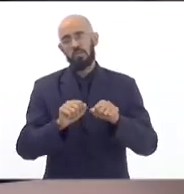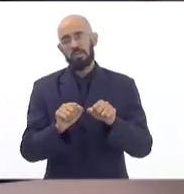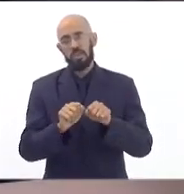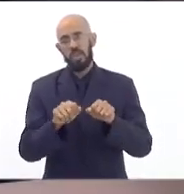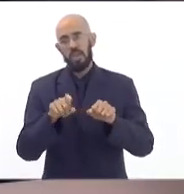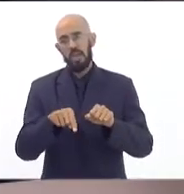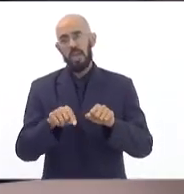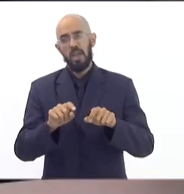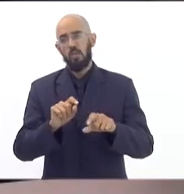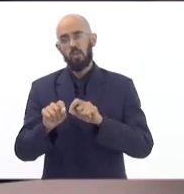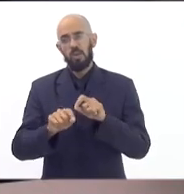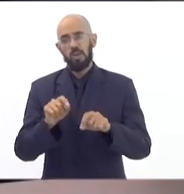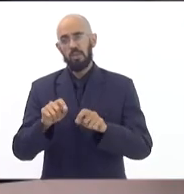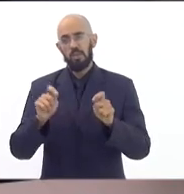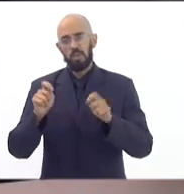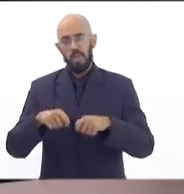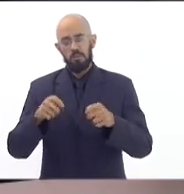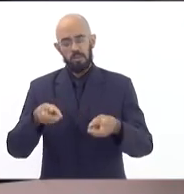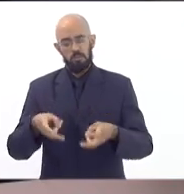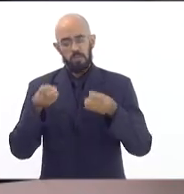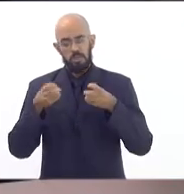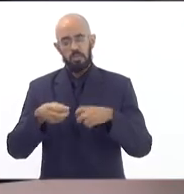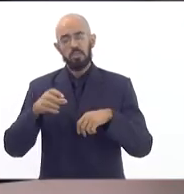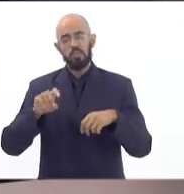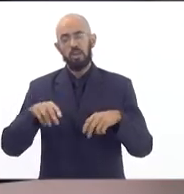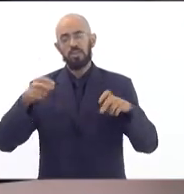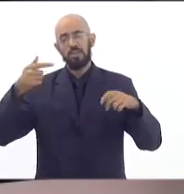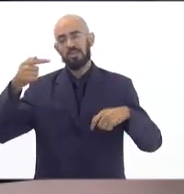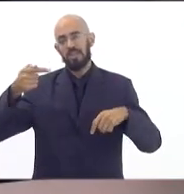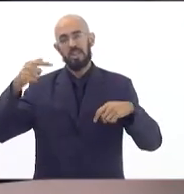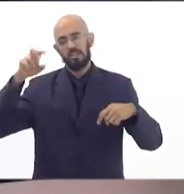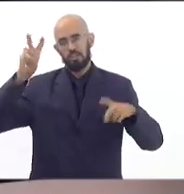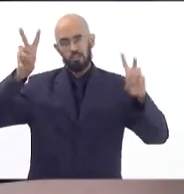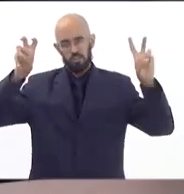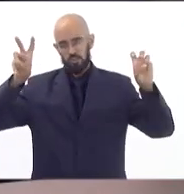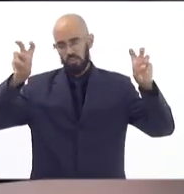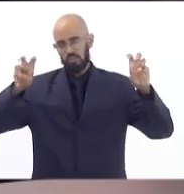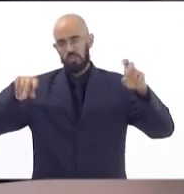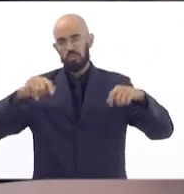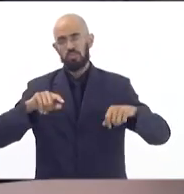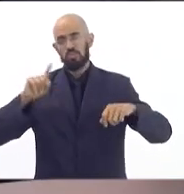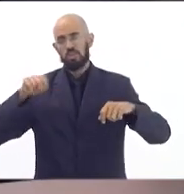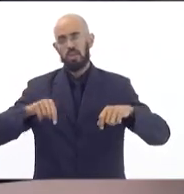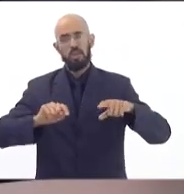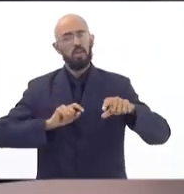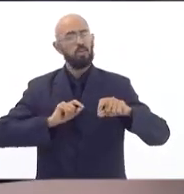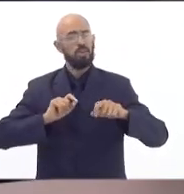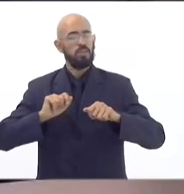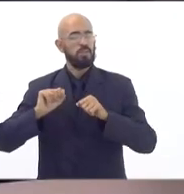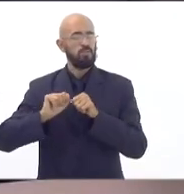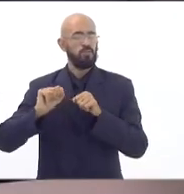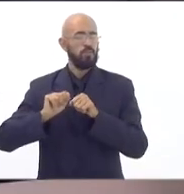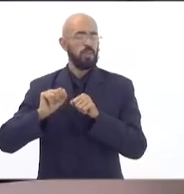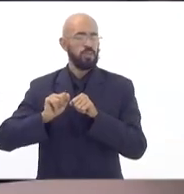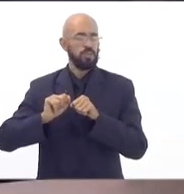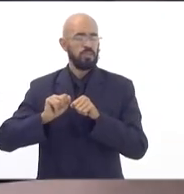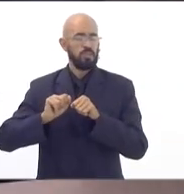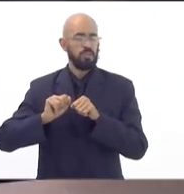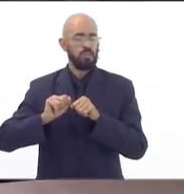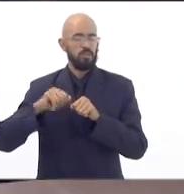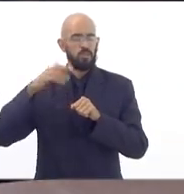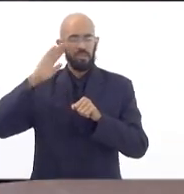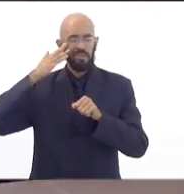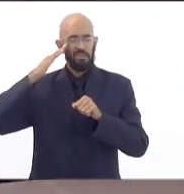nessa linha a gente só conseguiria olhar para ser sete titulações com certezas é que aquilo que foi levado ao conhecimento